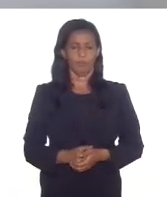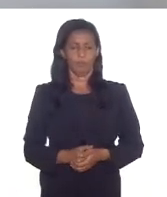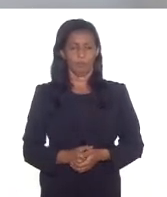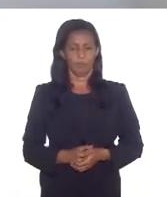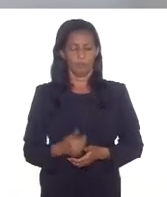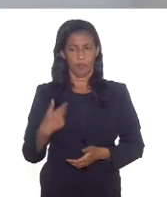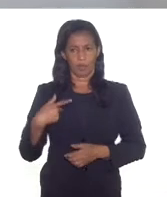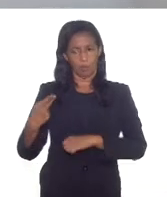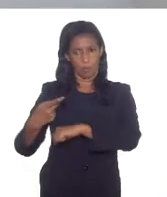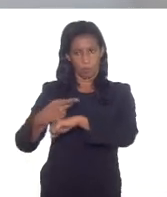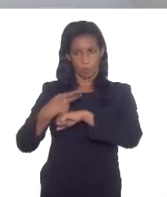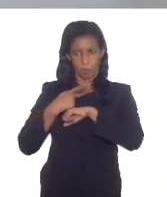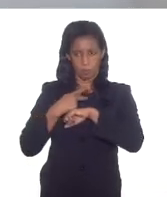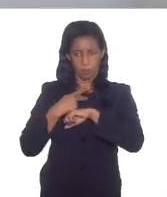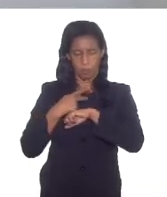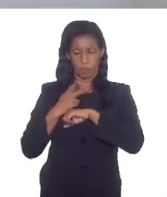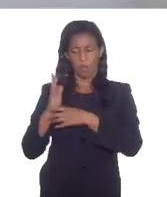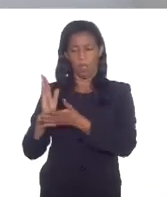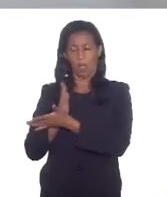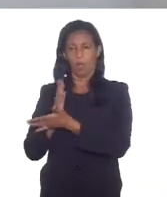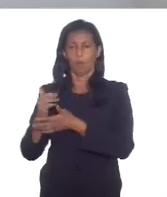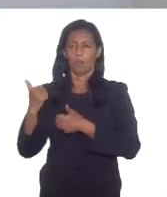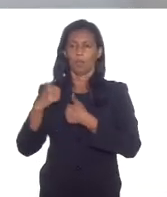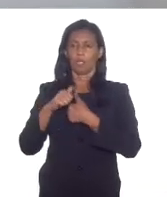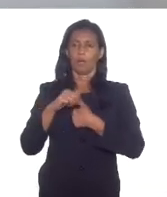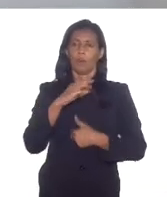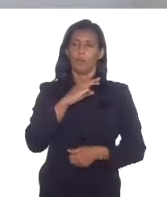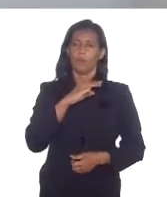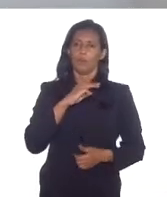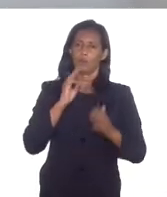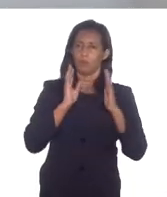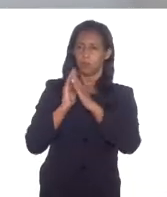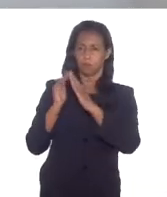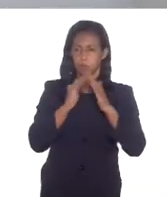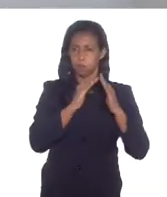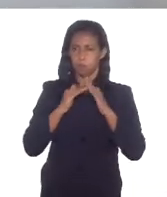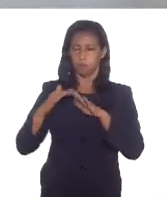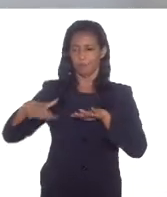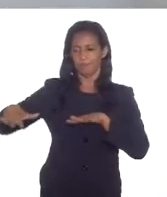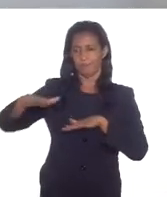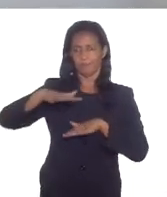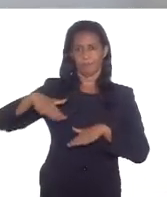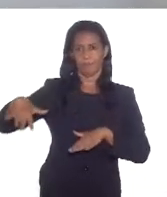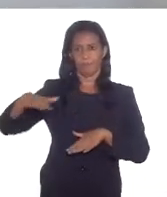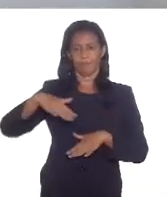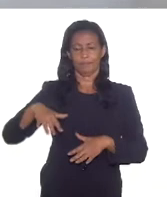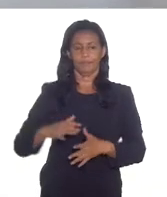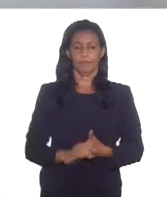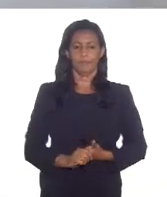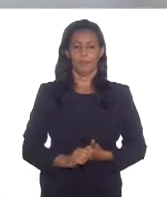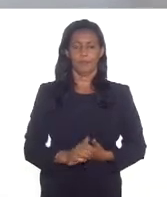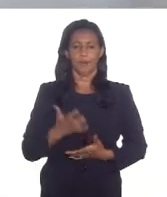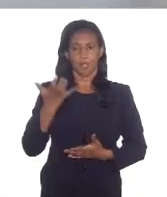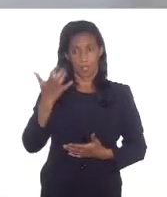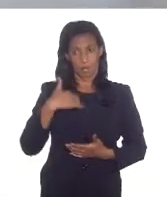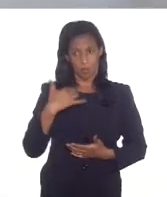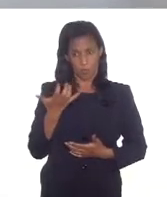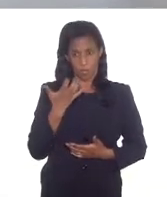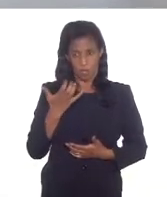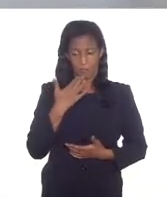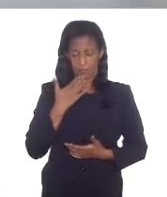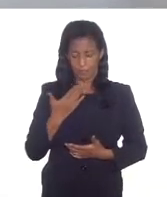eu fui procurado por algumas associações de moradores ali da região, e eu queria fazer um encaminhamento aqui,